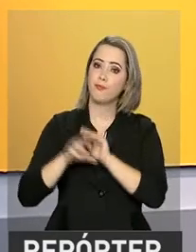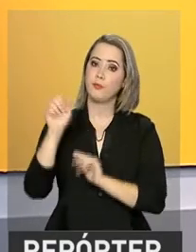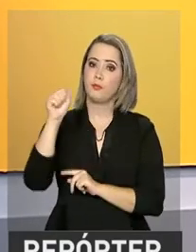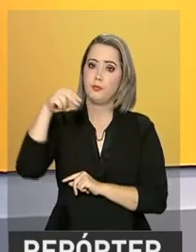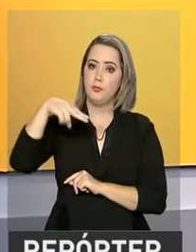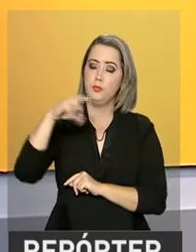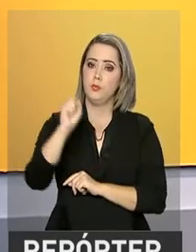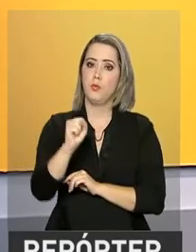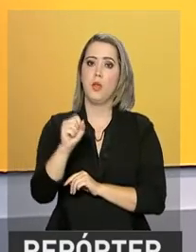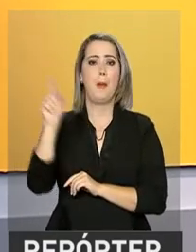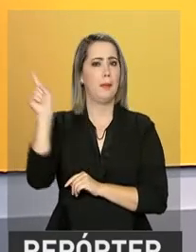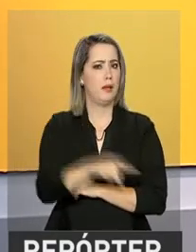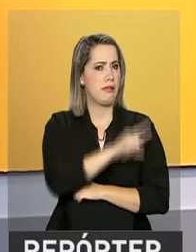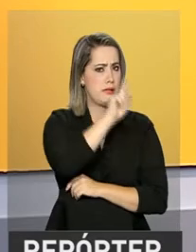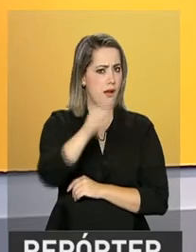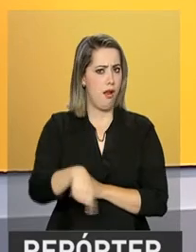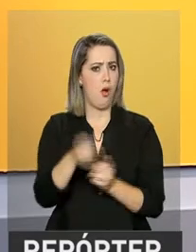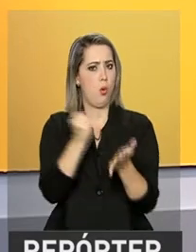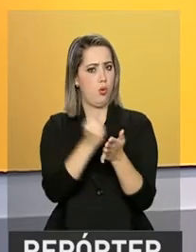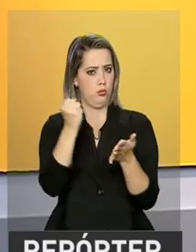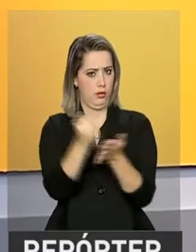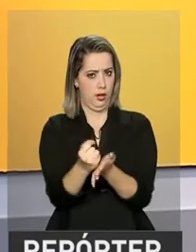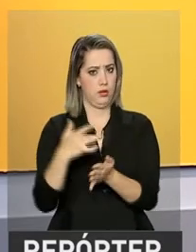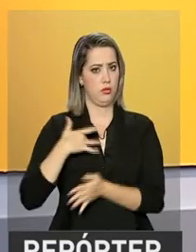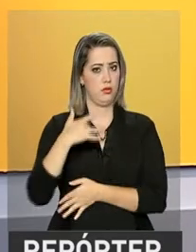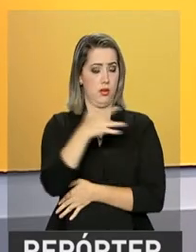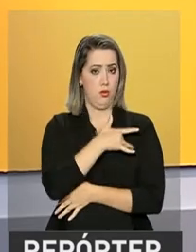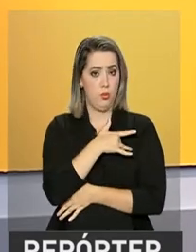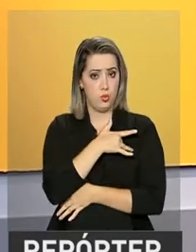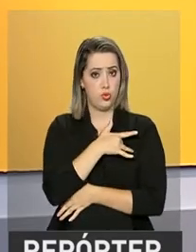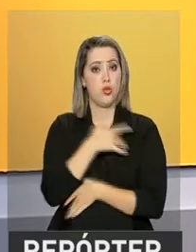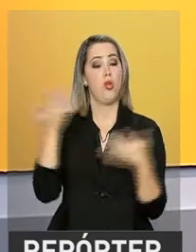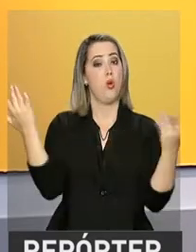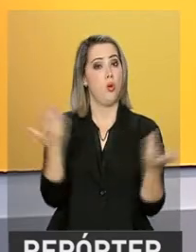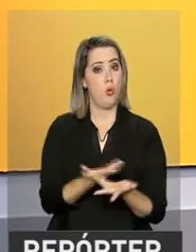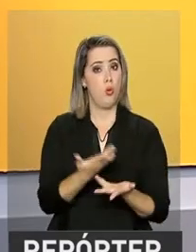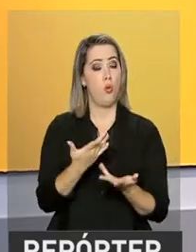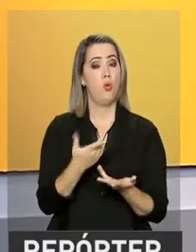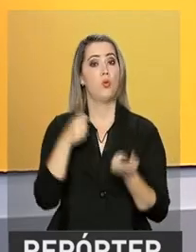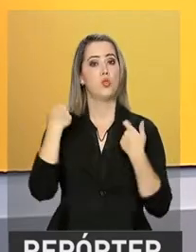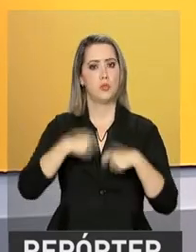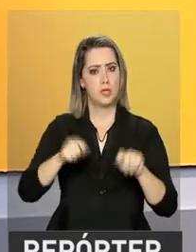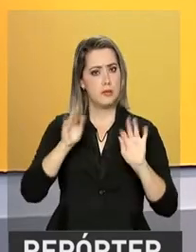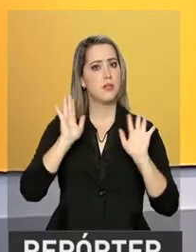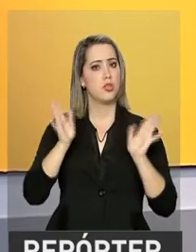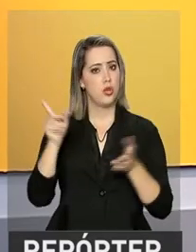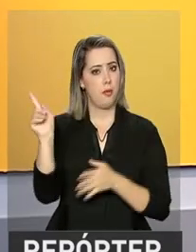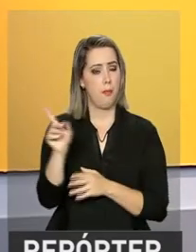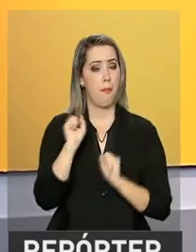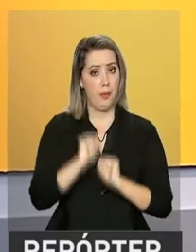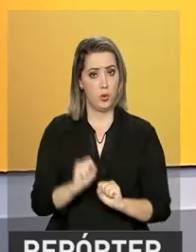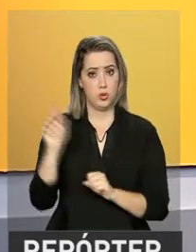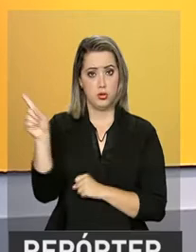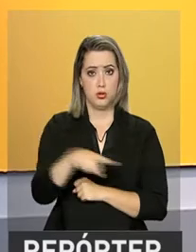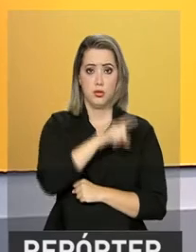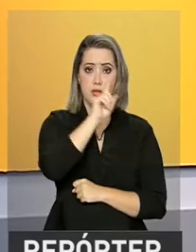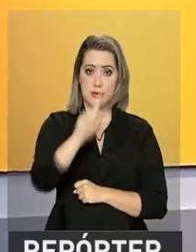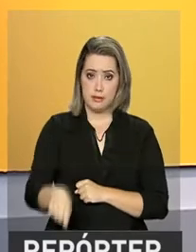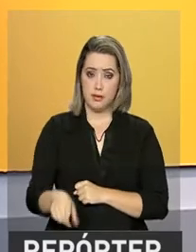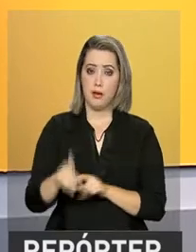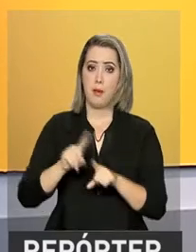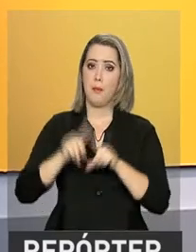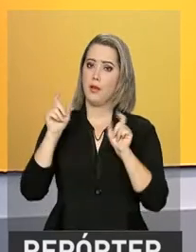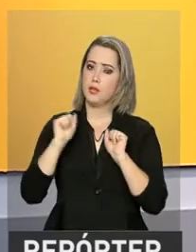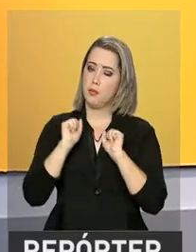cancelamento de planos de saúde agora as seguradoras vão ter que encerrar automaticamente o contrato mas vão poder